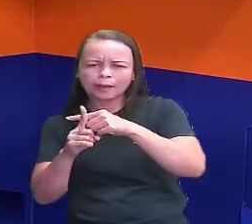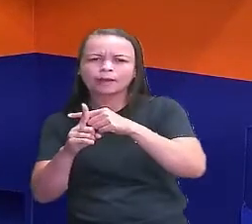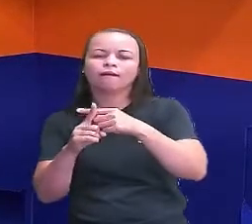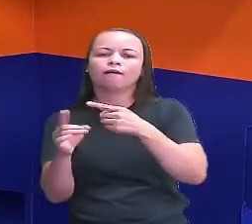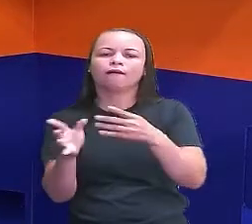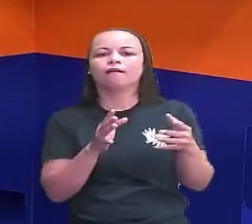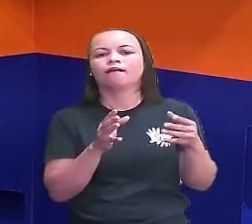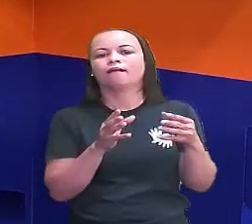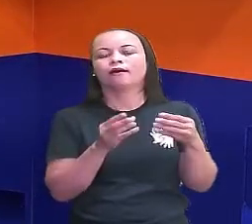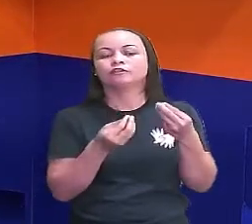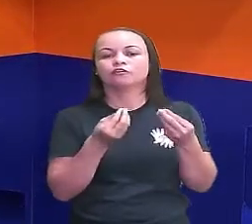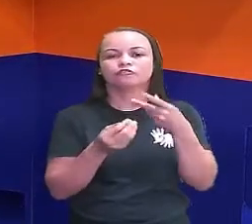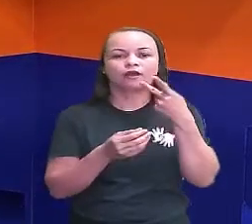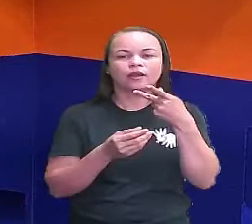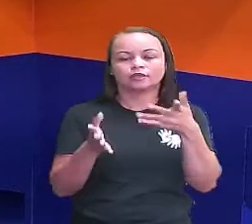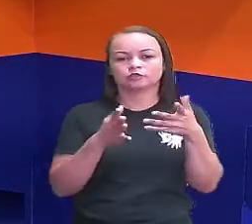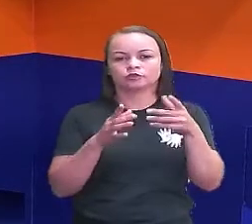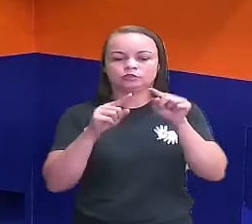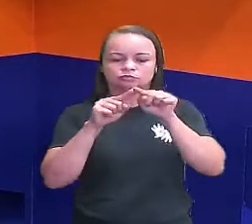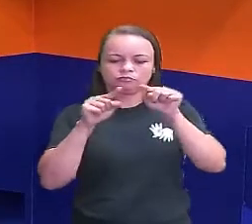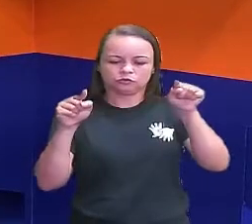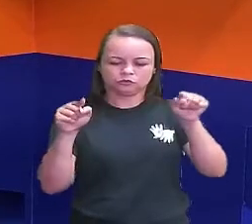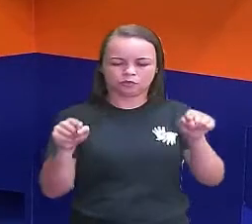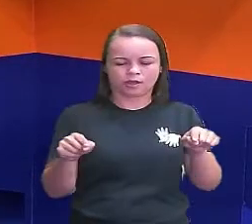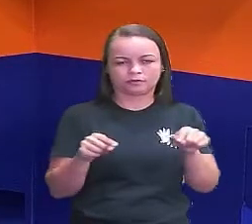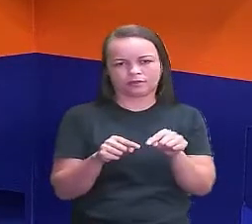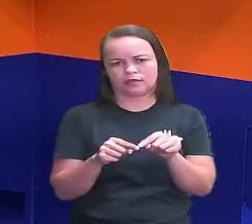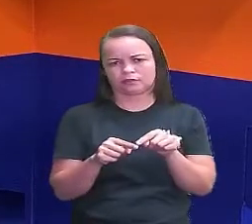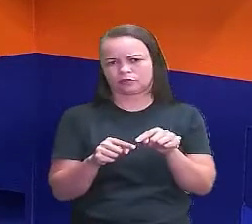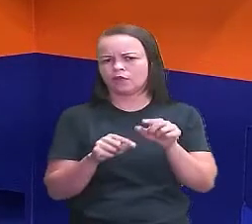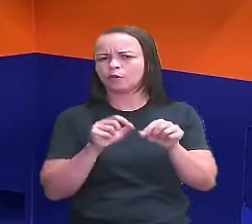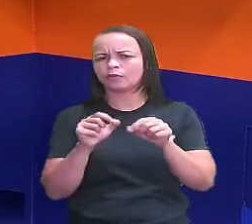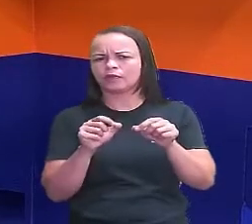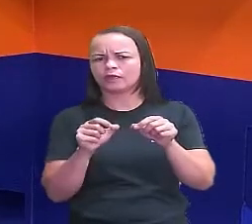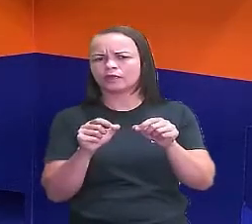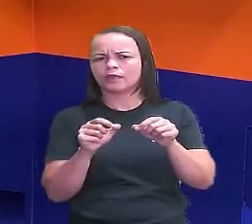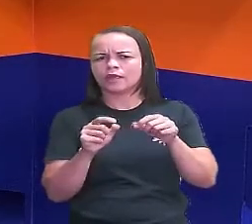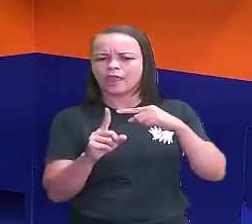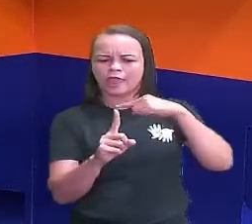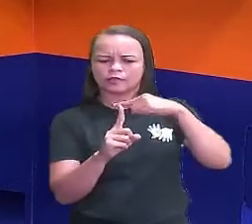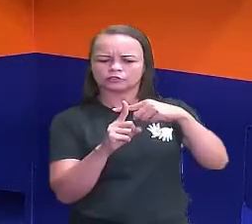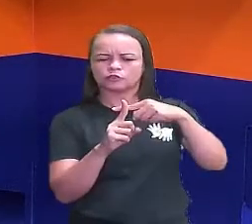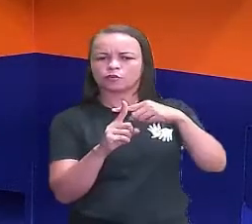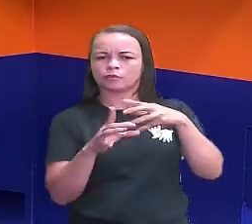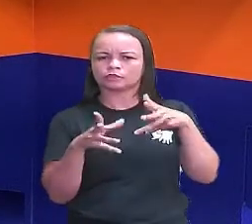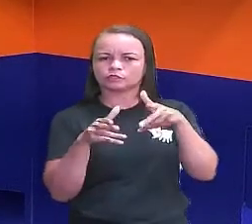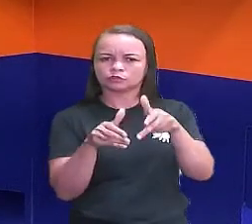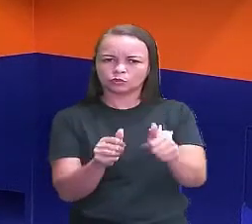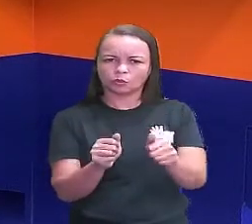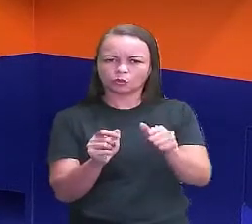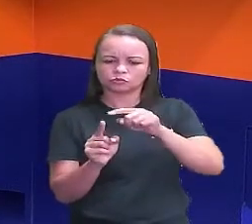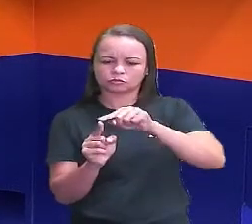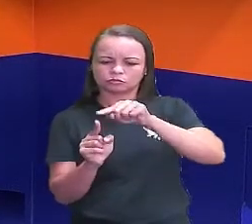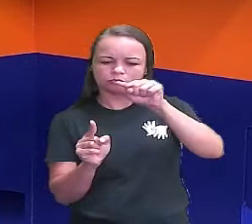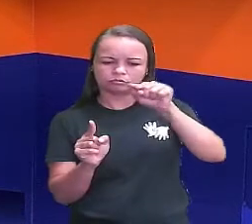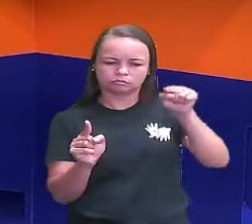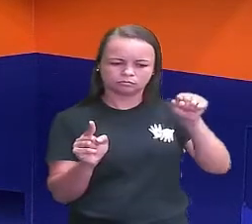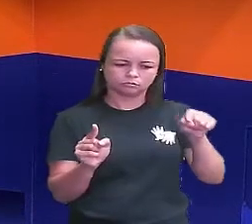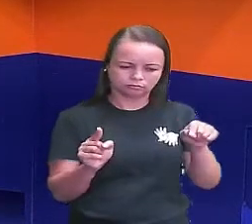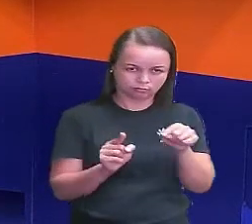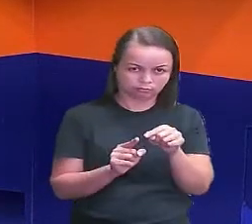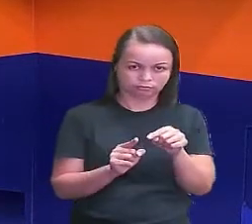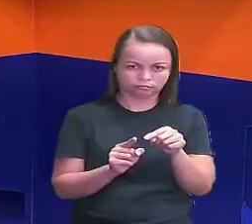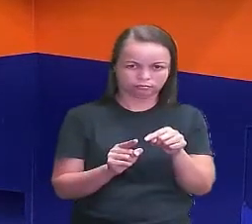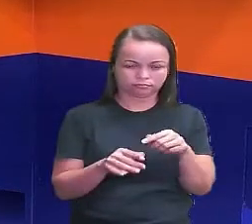E como eu estou falando de um quadrado, o quadrado é o quê? É a soma de todos os lados. Não é isso?